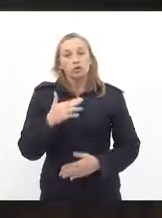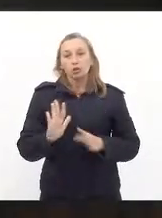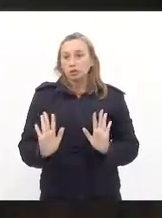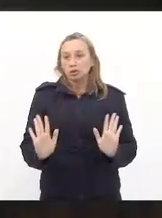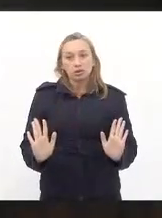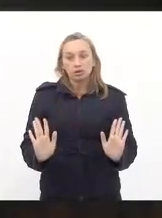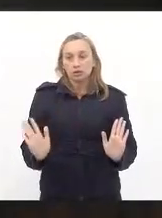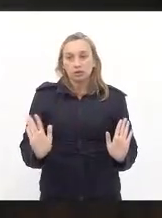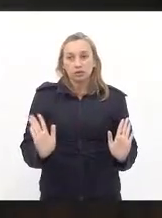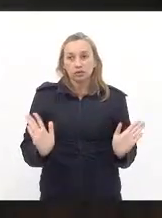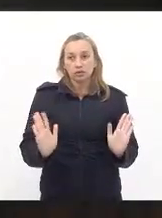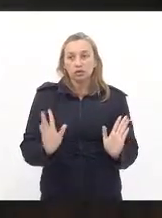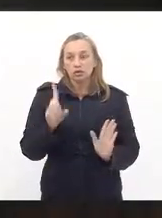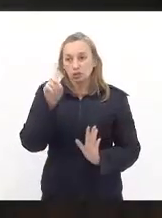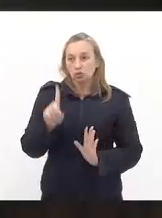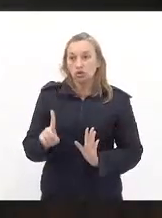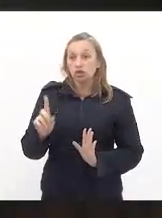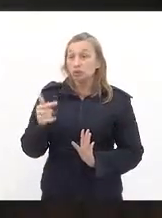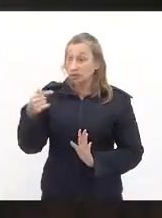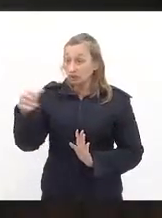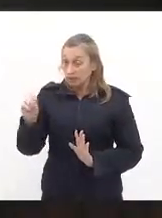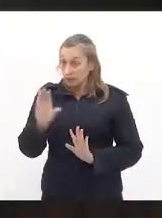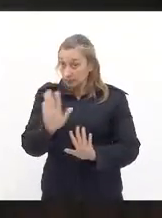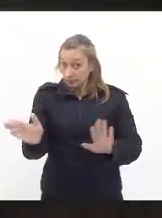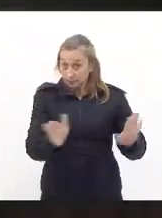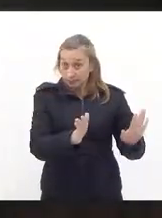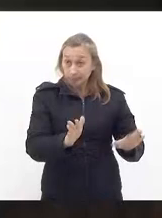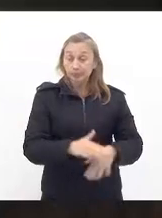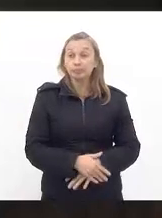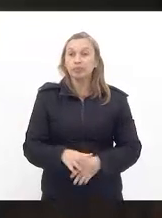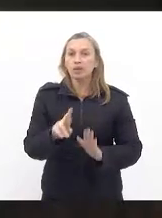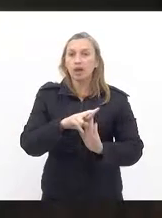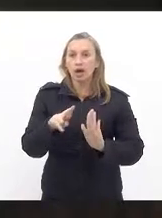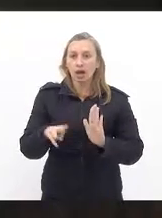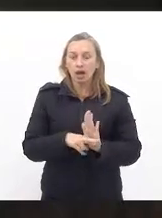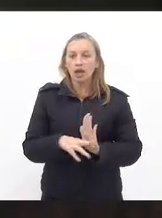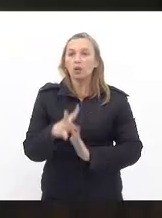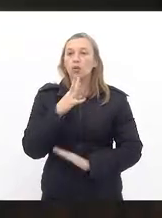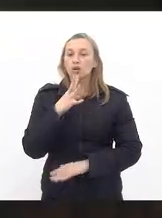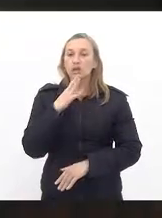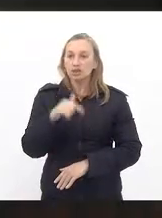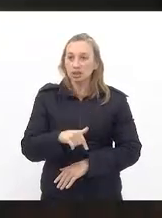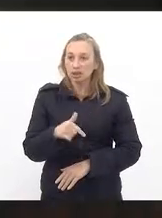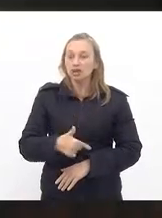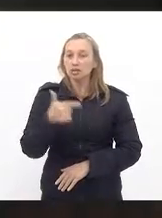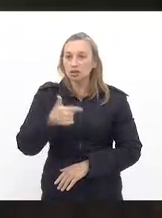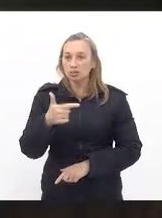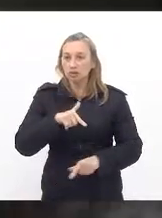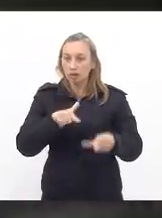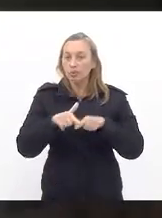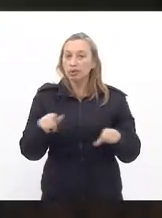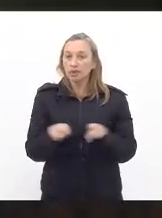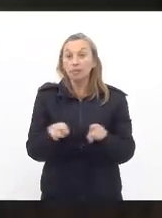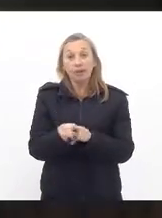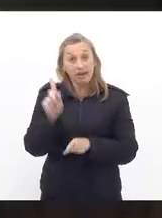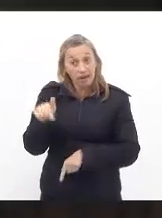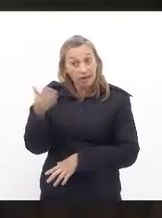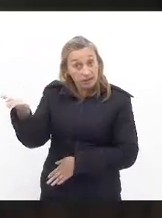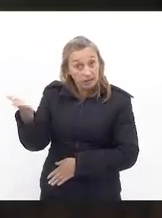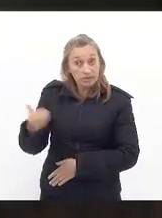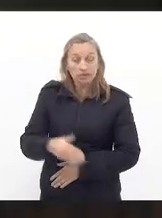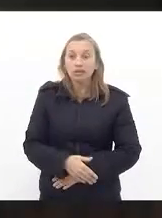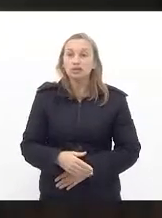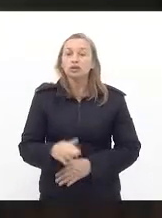abrir precedente sobre o direito de 70 o a regra que eu conheço aqui tô no meu segundo mandato também é essa